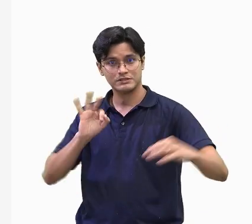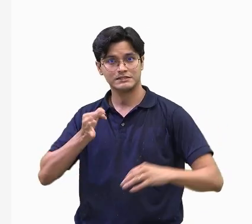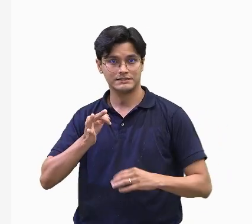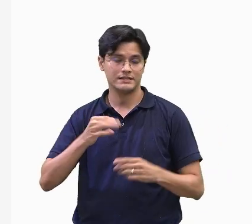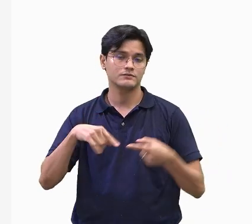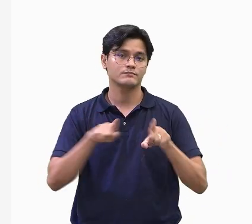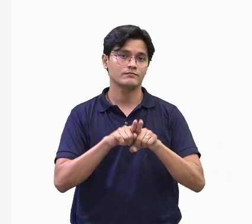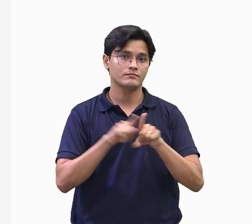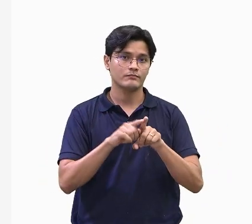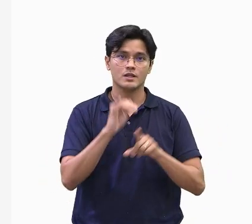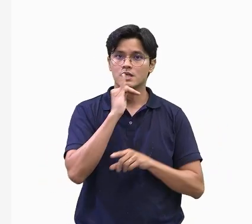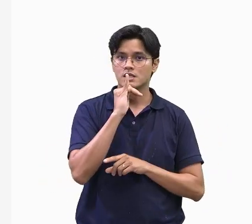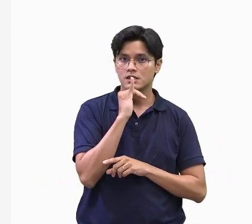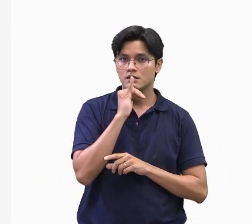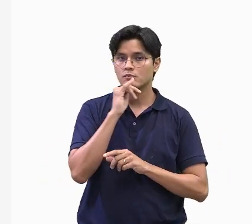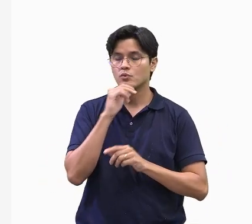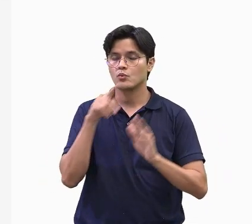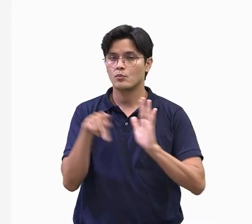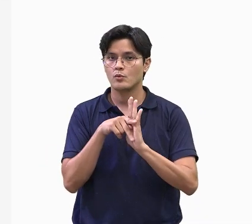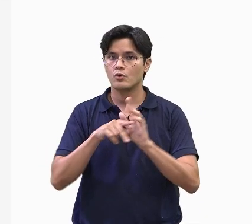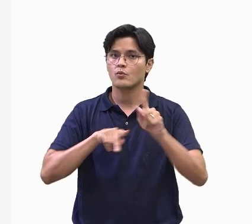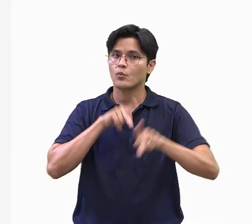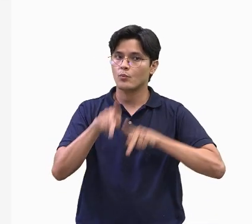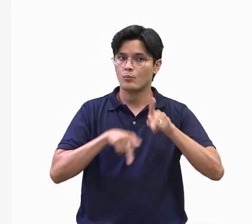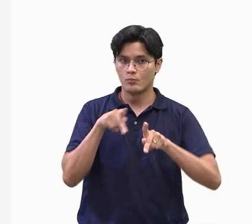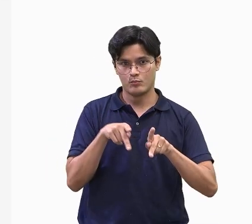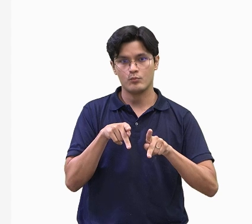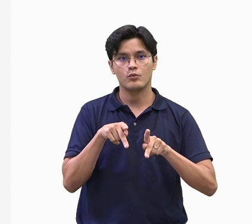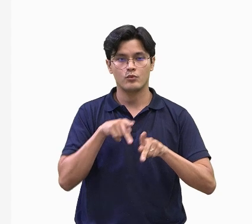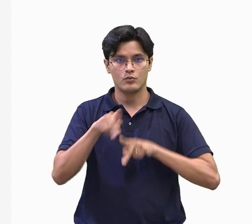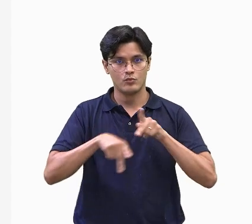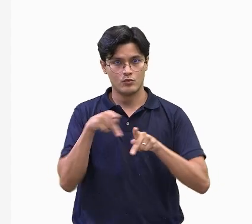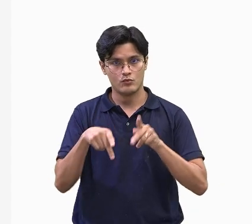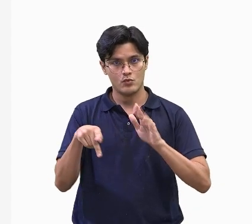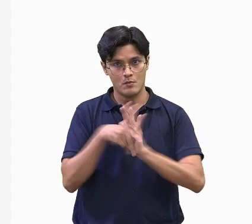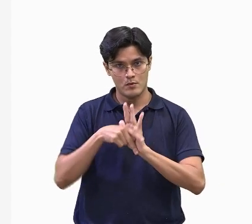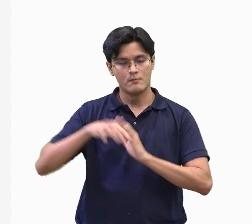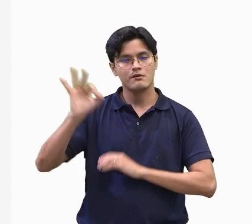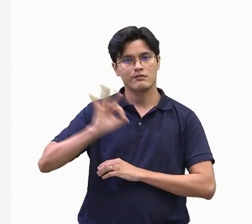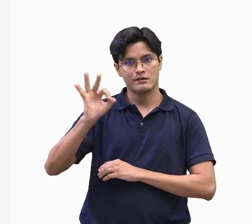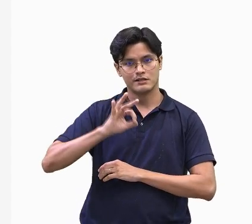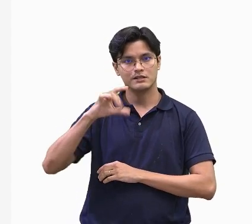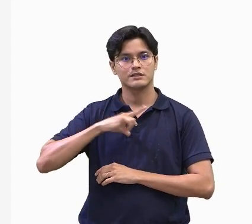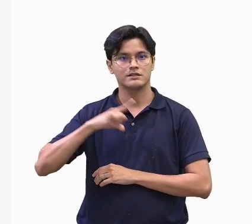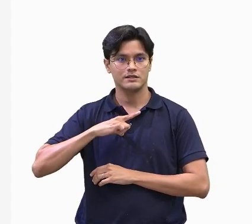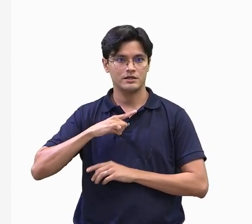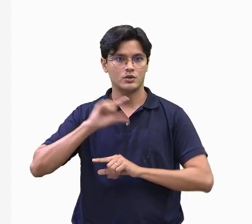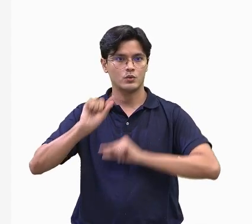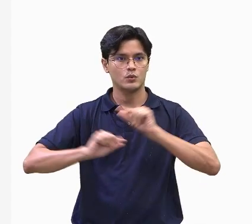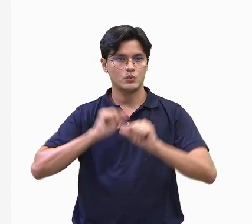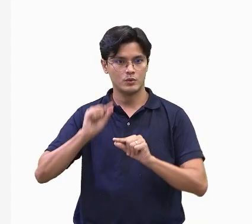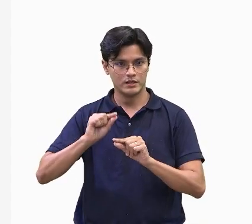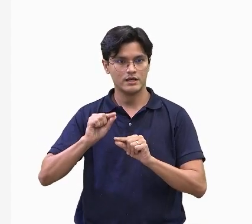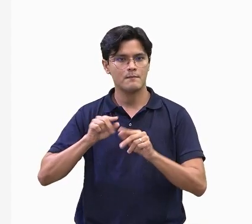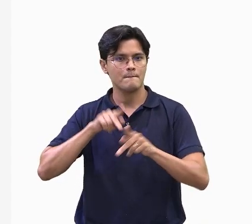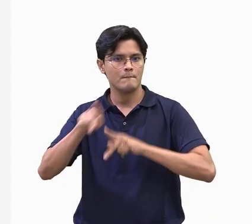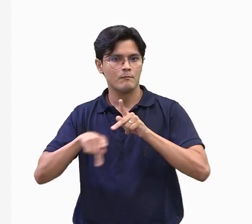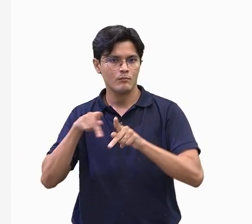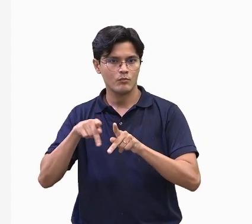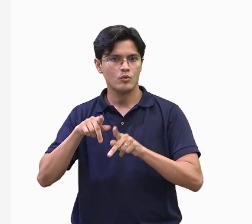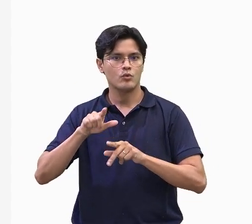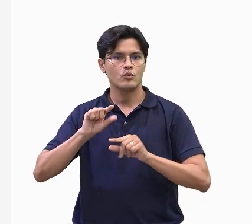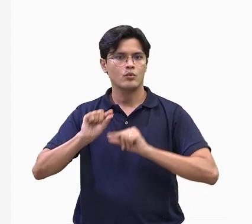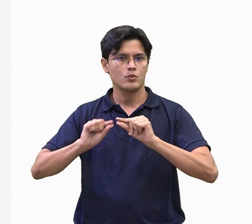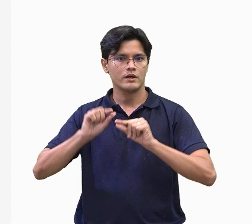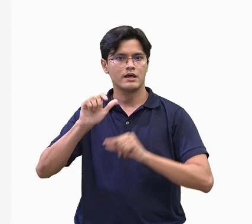do povo atacamenho são os Lincan Atai. Eles ocupam vales, oásis e ravinas do Salar do